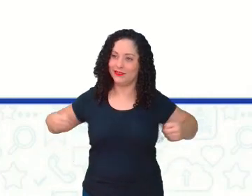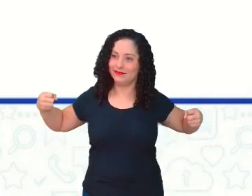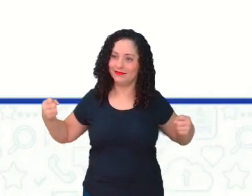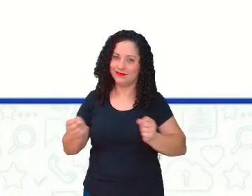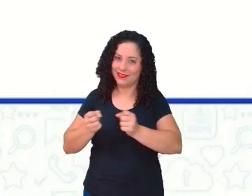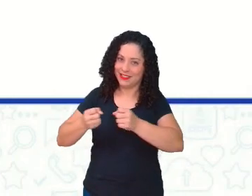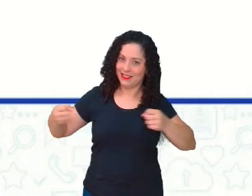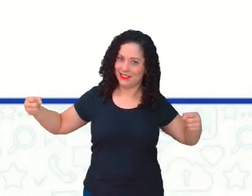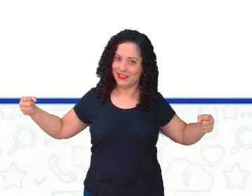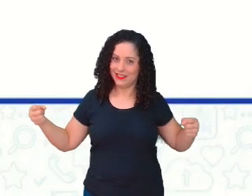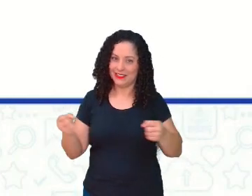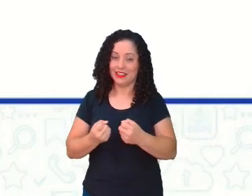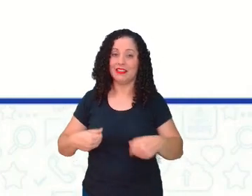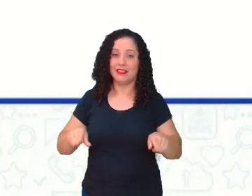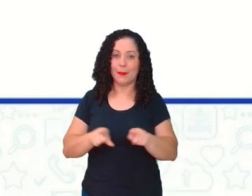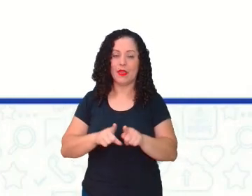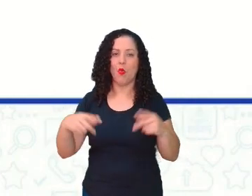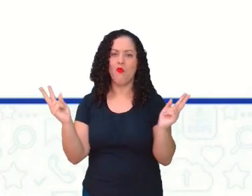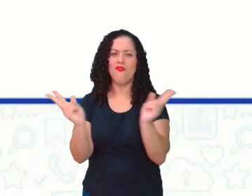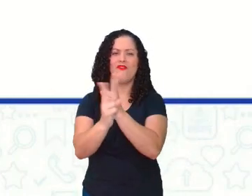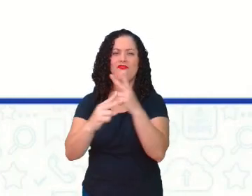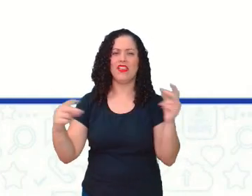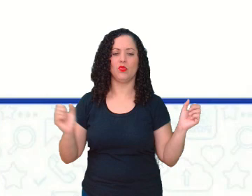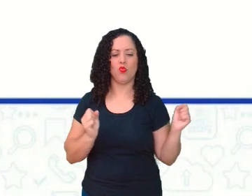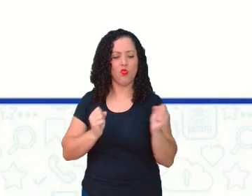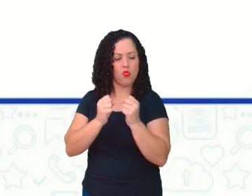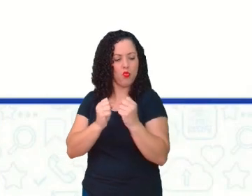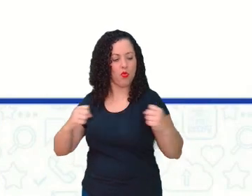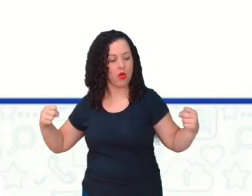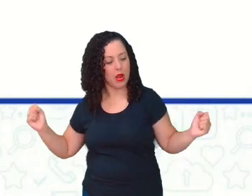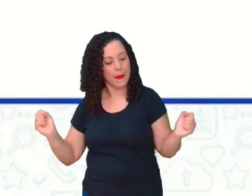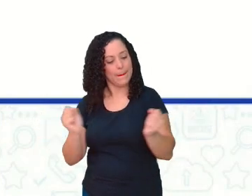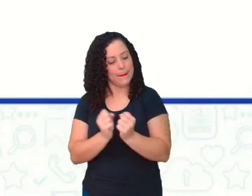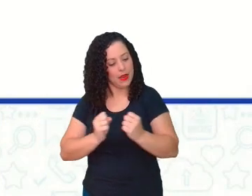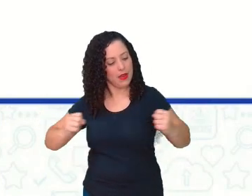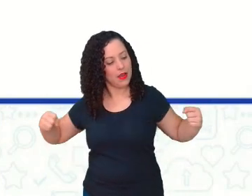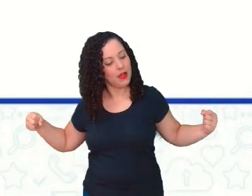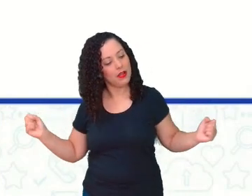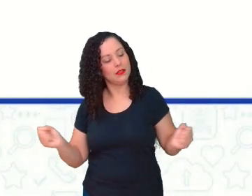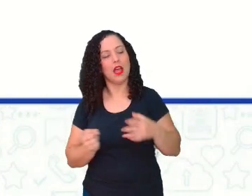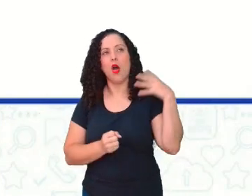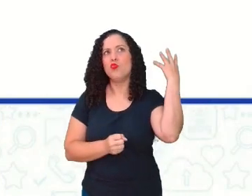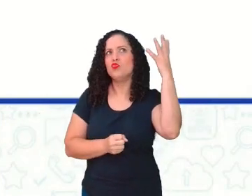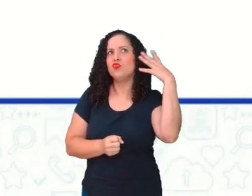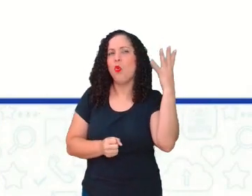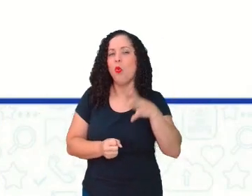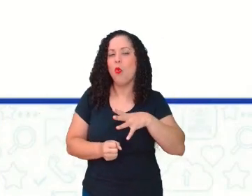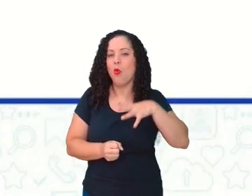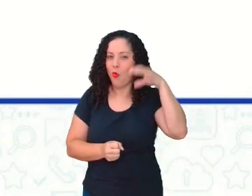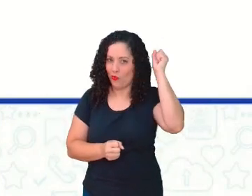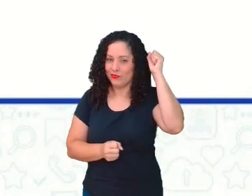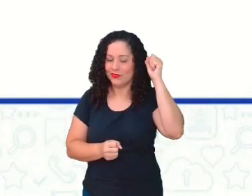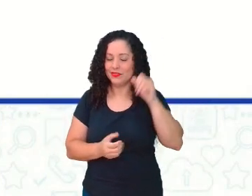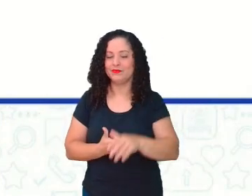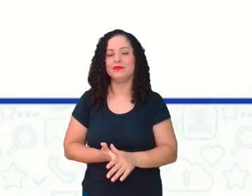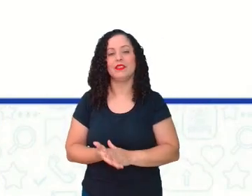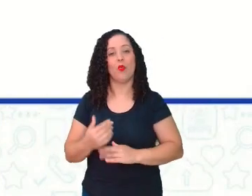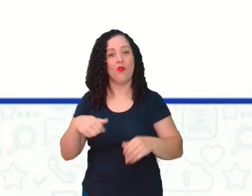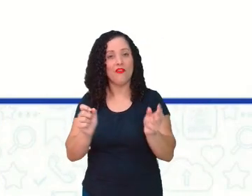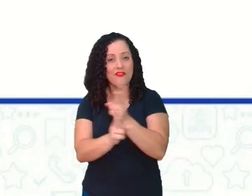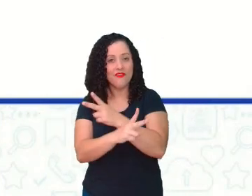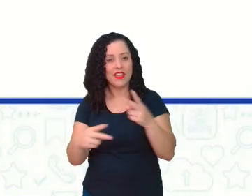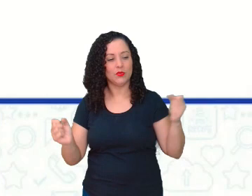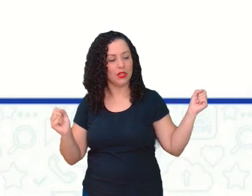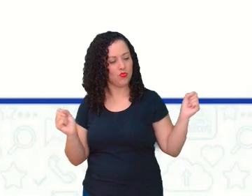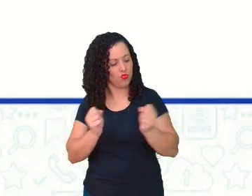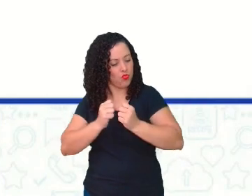o ar que produz o som, né? Vocês percebem que tem um fole, né, que abre Sim. e fecha, faz com que o ar entre e